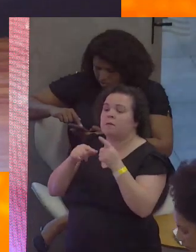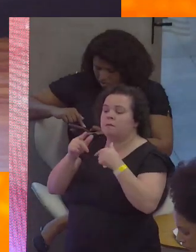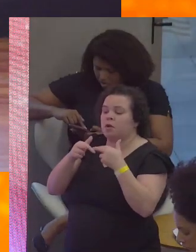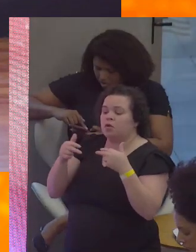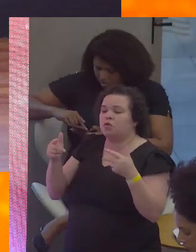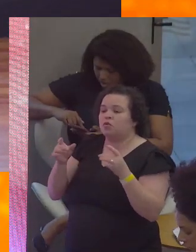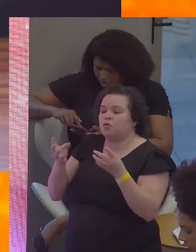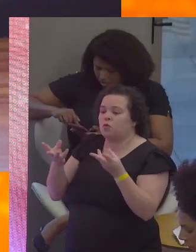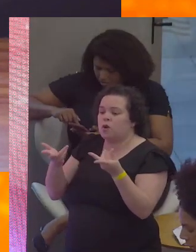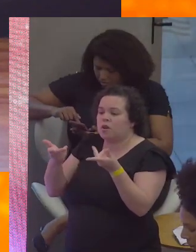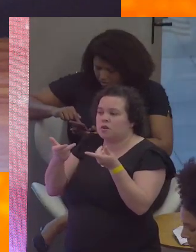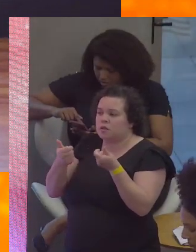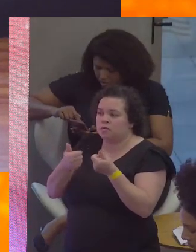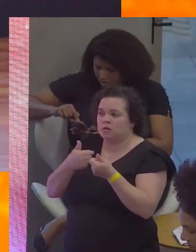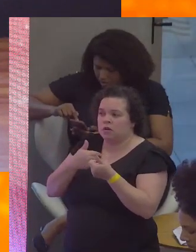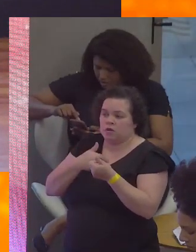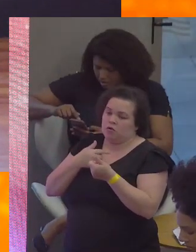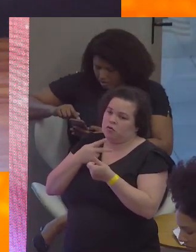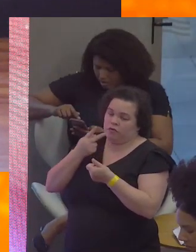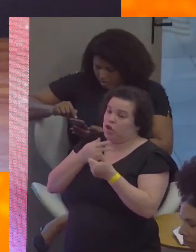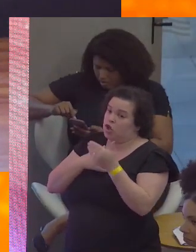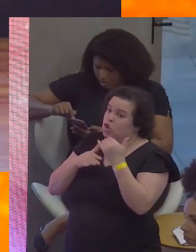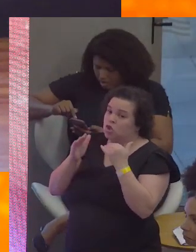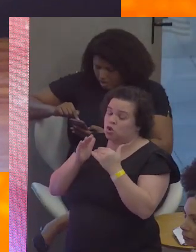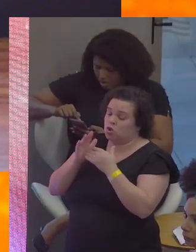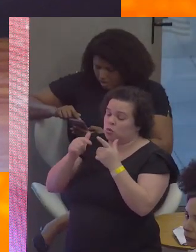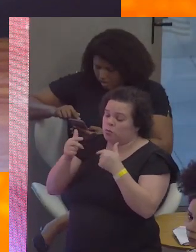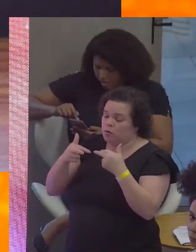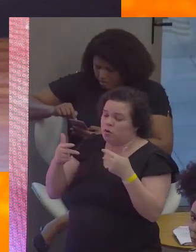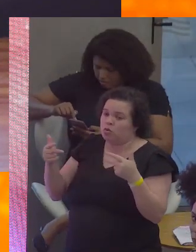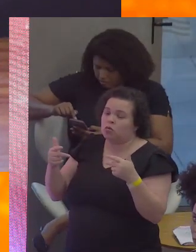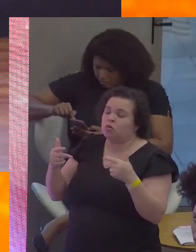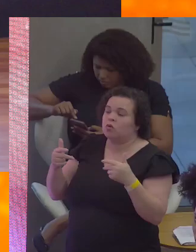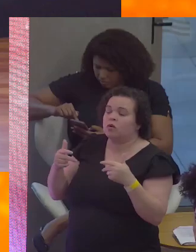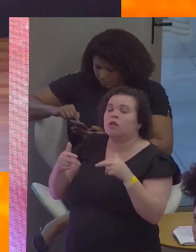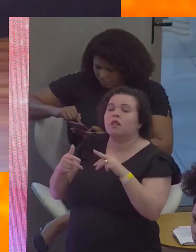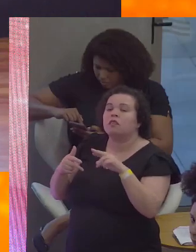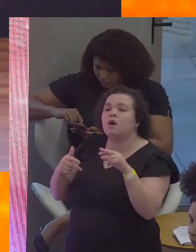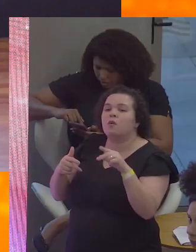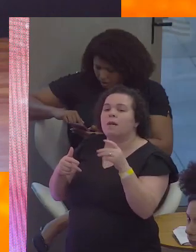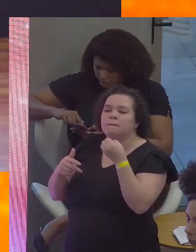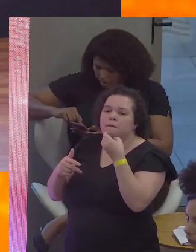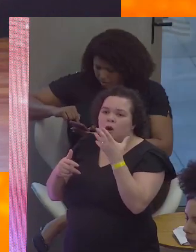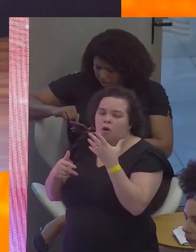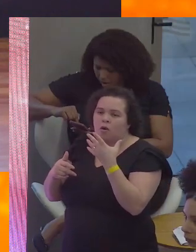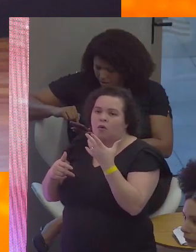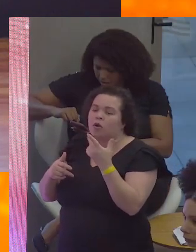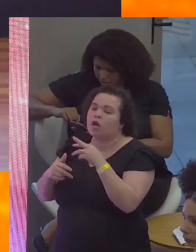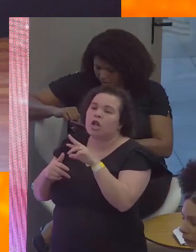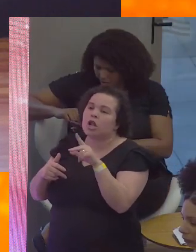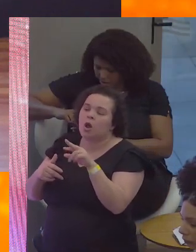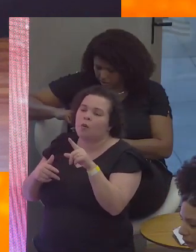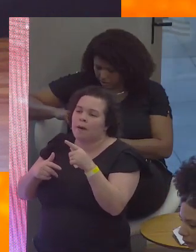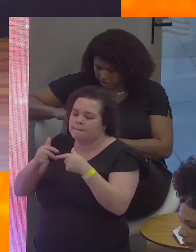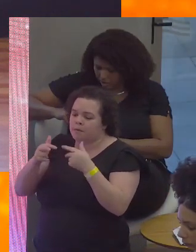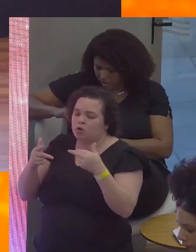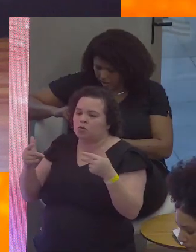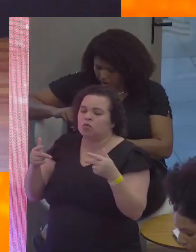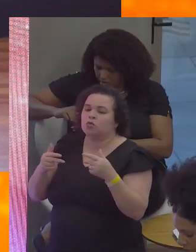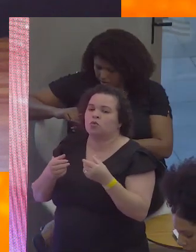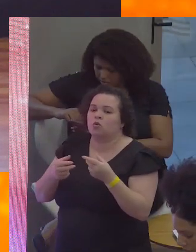no mercado. Eu não estou querendo dizer que todos os produtos no mercado não sejam produtos bons, que não tenham produtos com